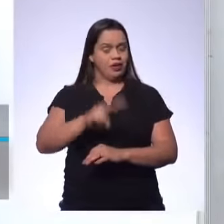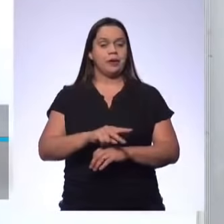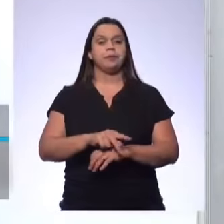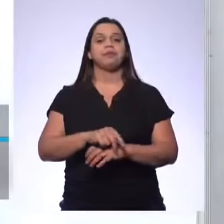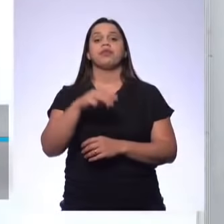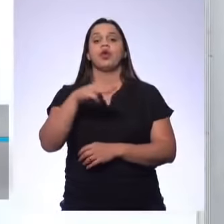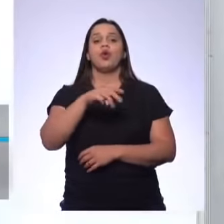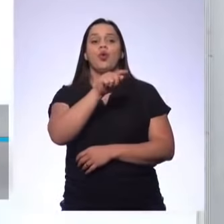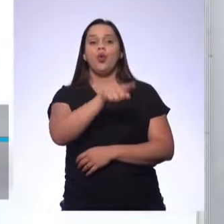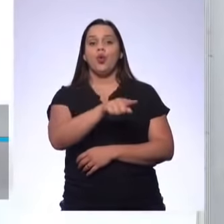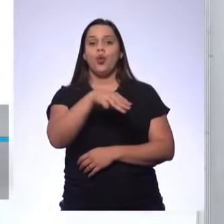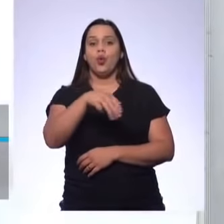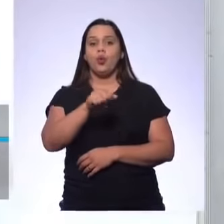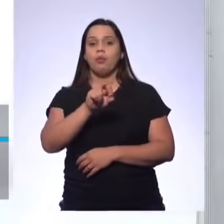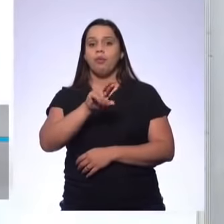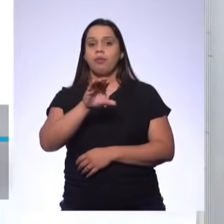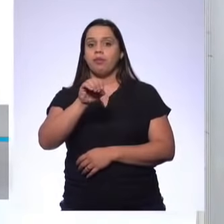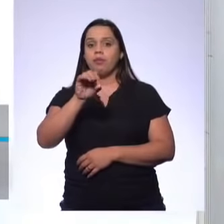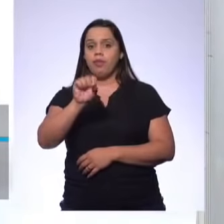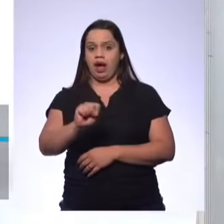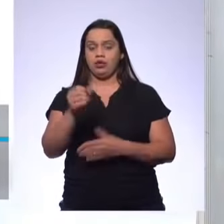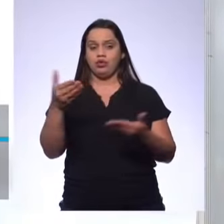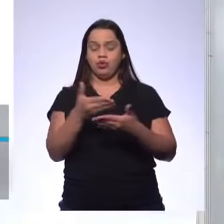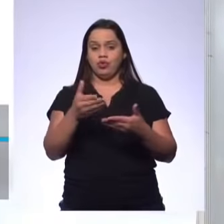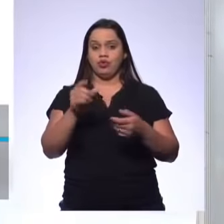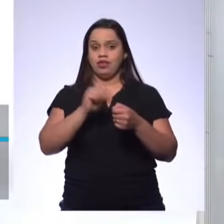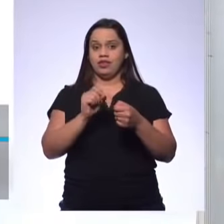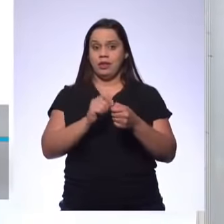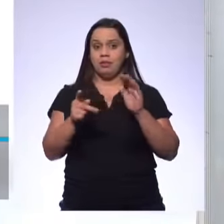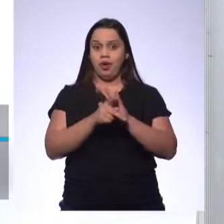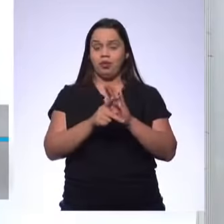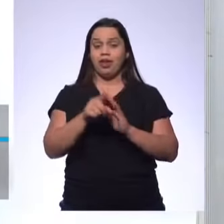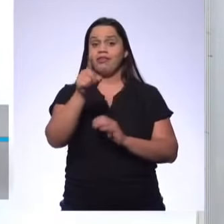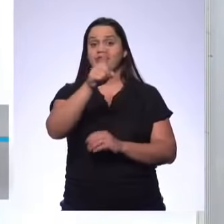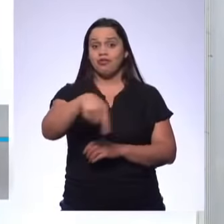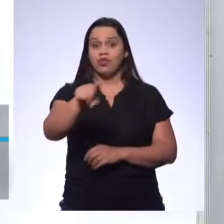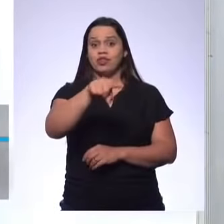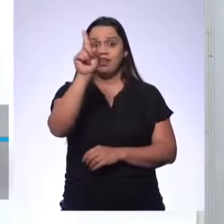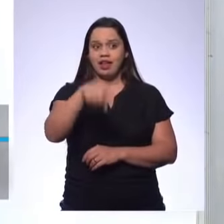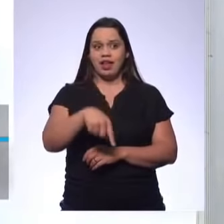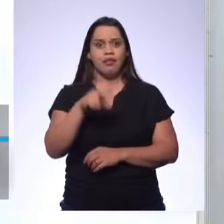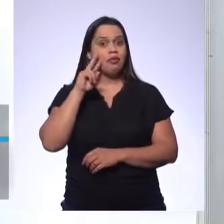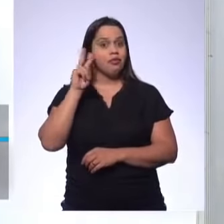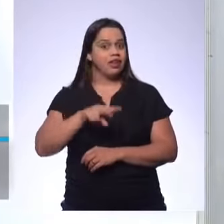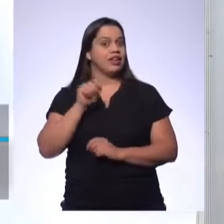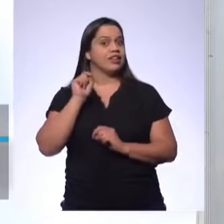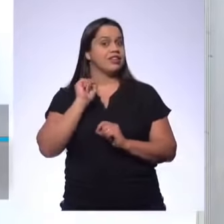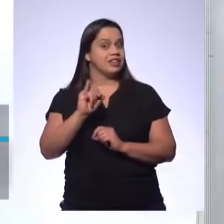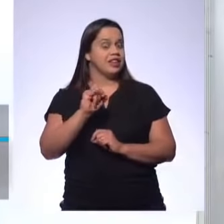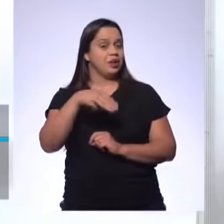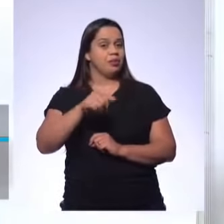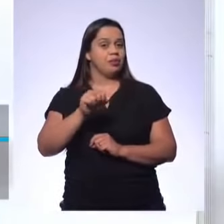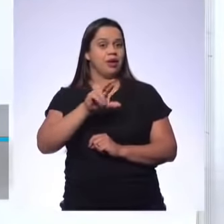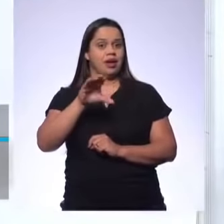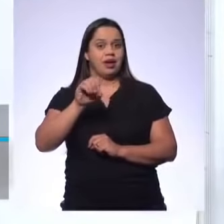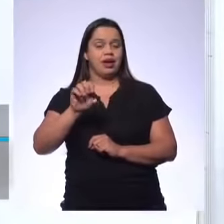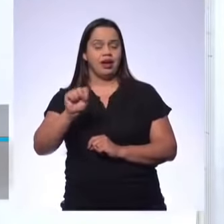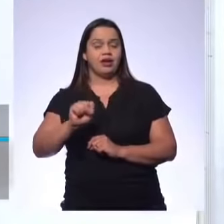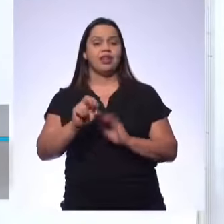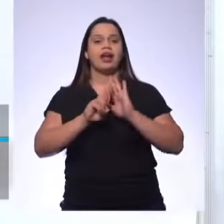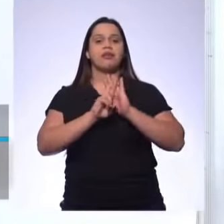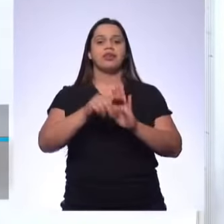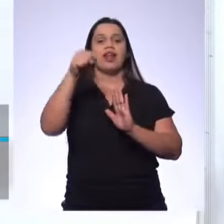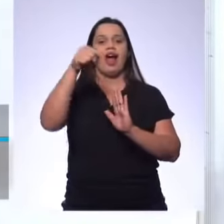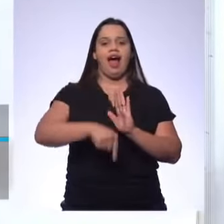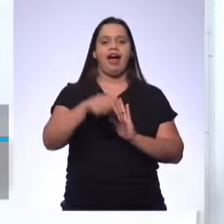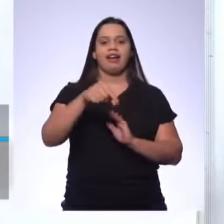hoje, eles serão vocês. Olha só, vamos ver se o Marcos está representando a equipe do Centro de Mídias